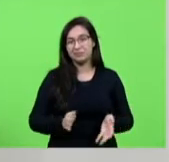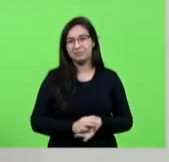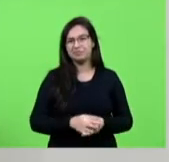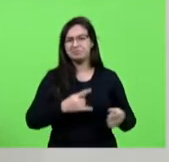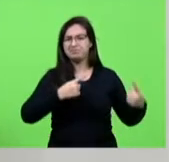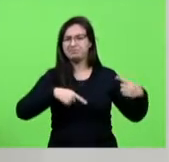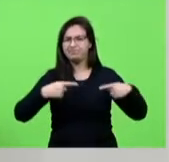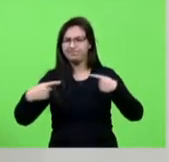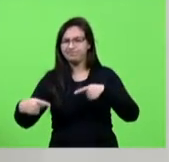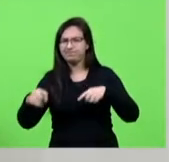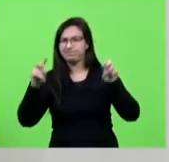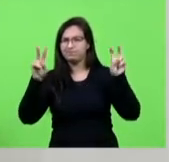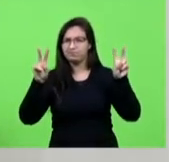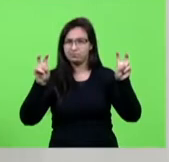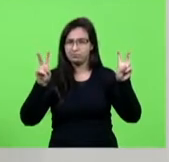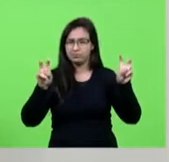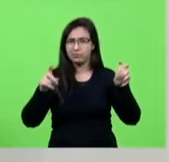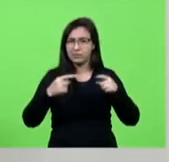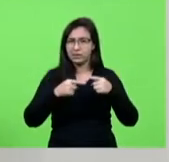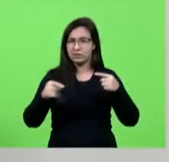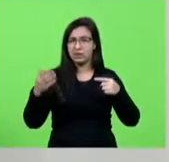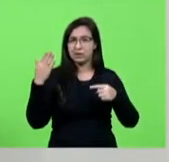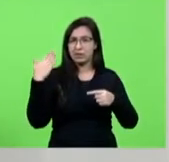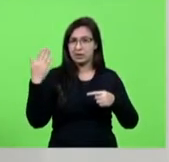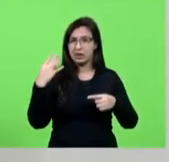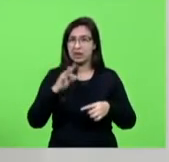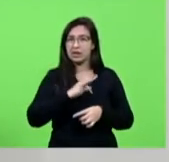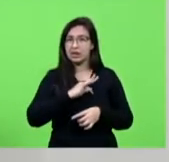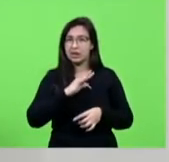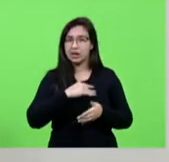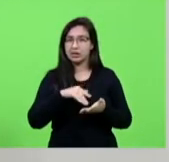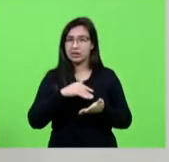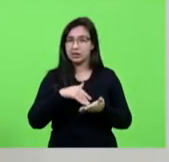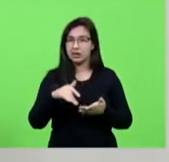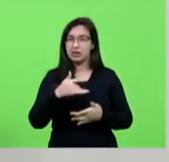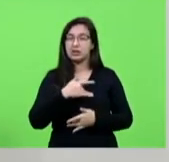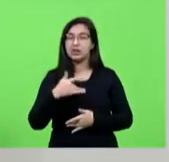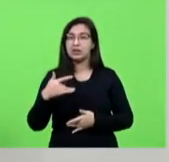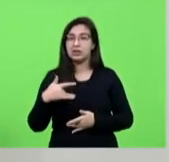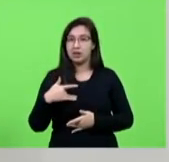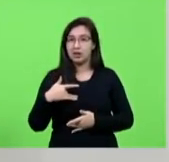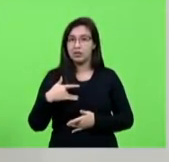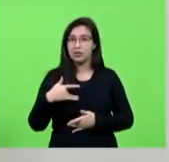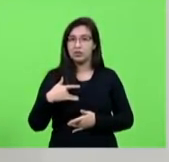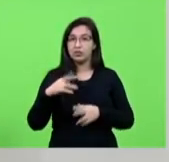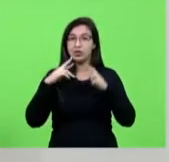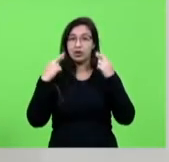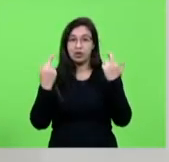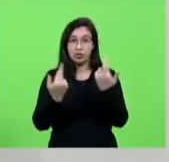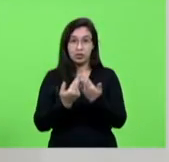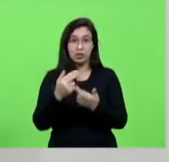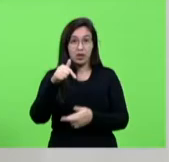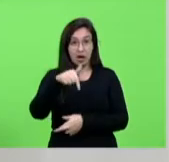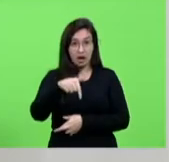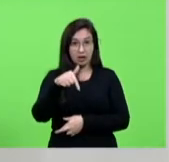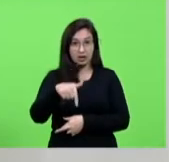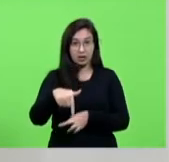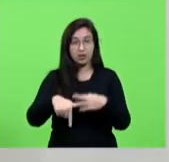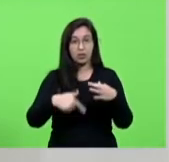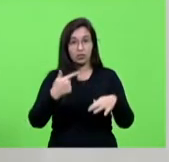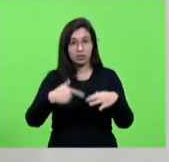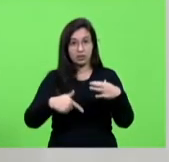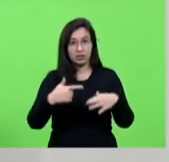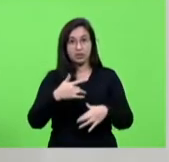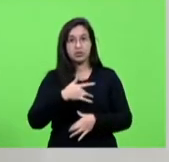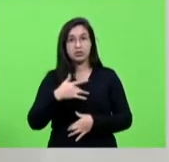essa situação na semana passada com técnicos da Secretaria de Saúde, durante reunião aqui na Comissão de Saúde,